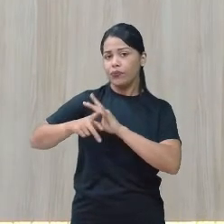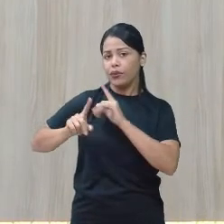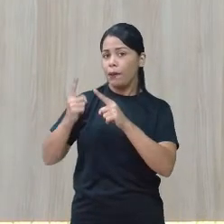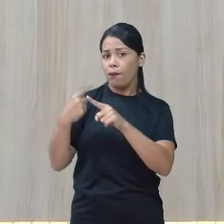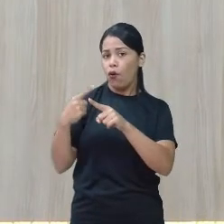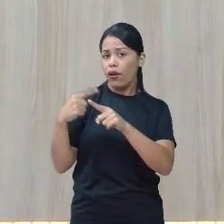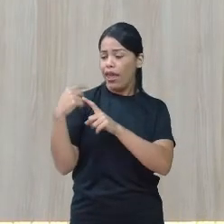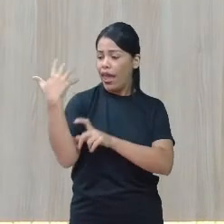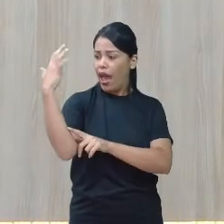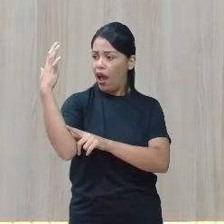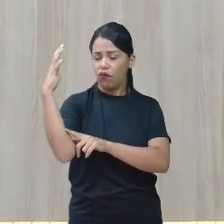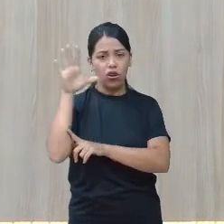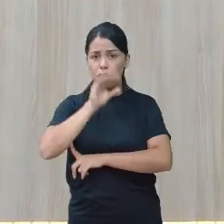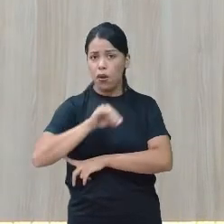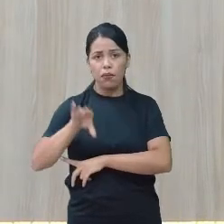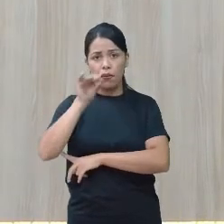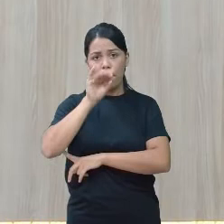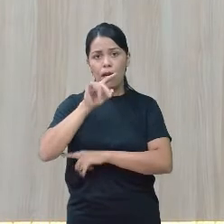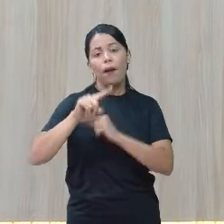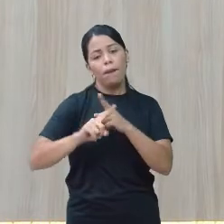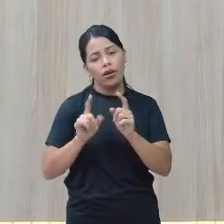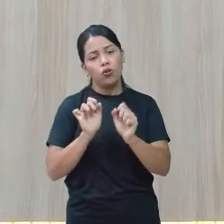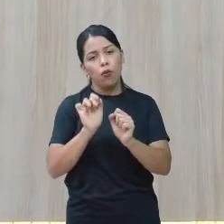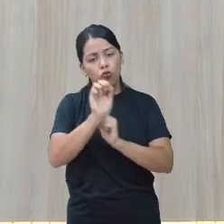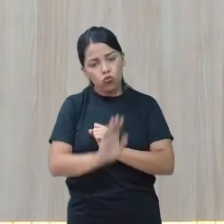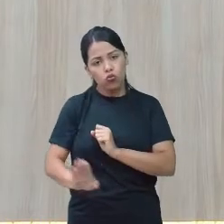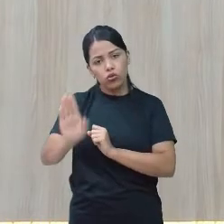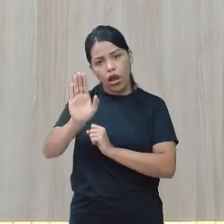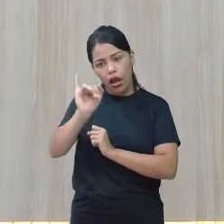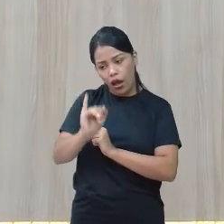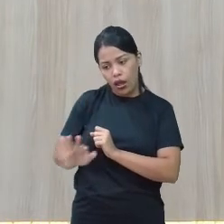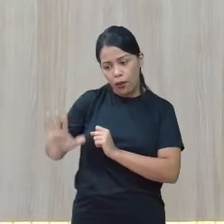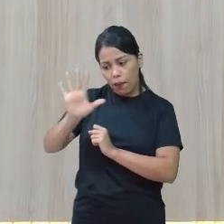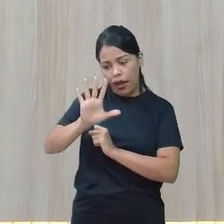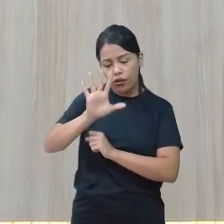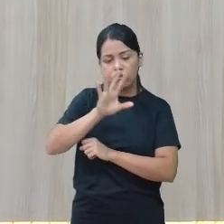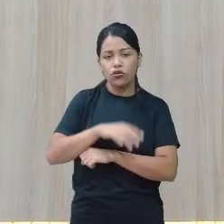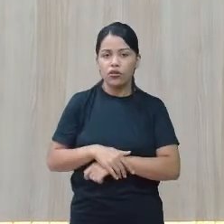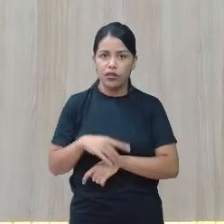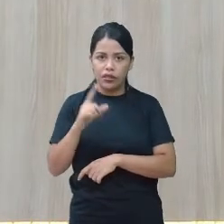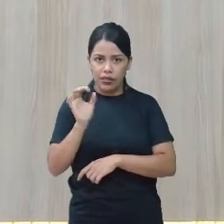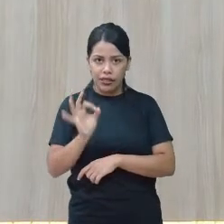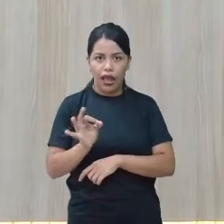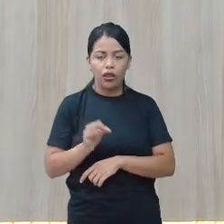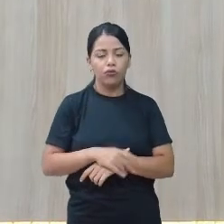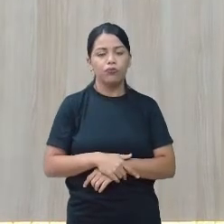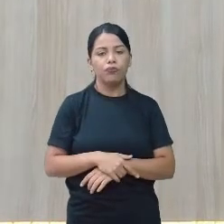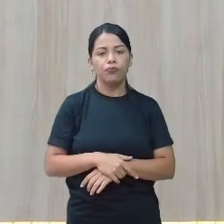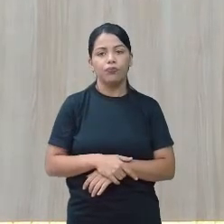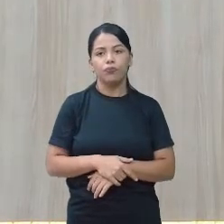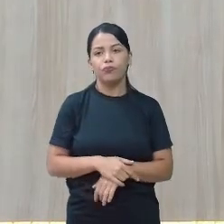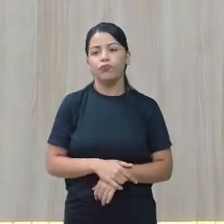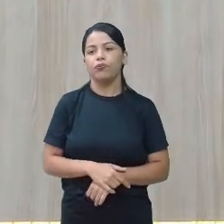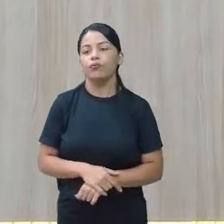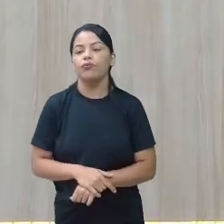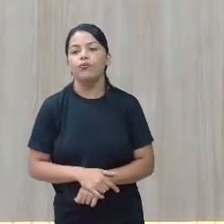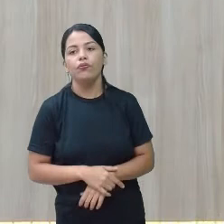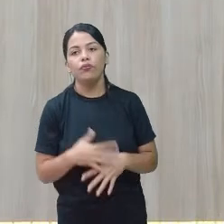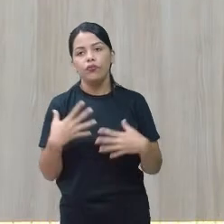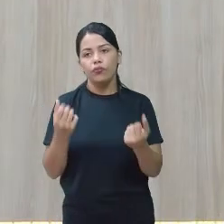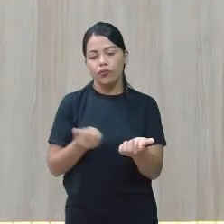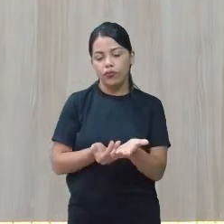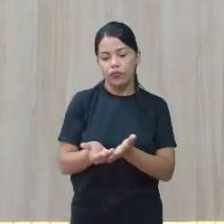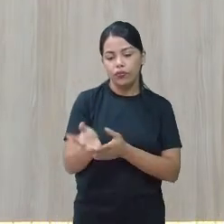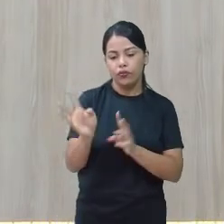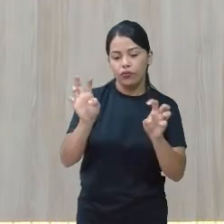posso criar esse sentido figurado e dizer que elas falam, tá certo? Corrigido? Então, vamos lá, vamos começar o tema da aula de